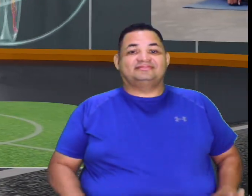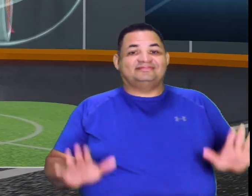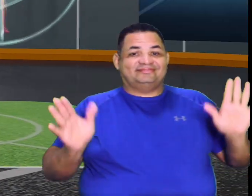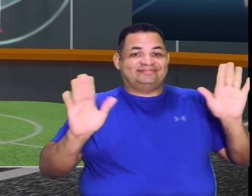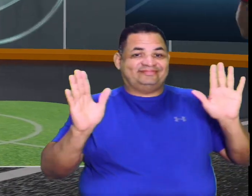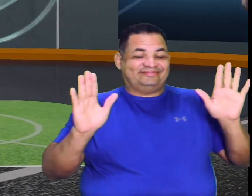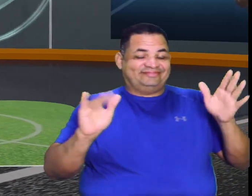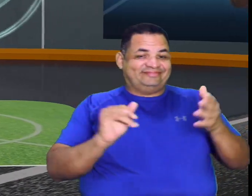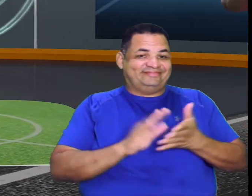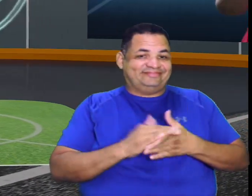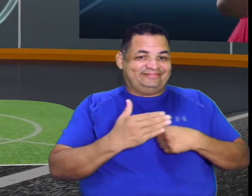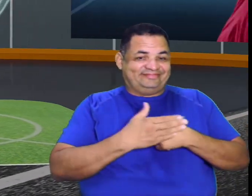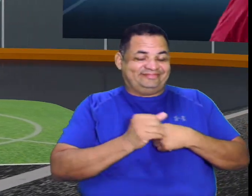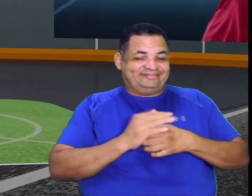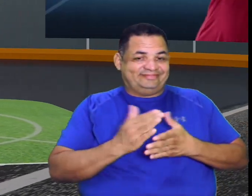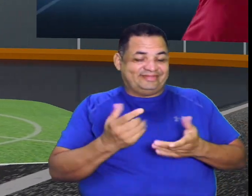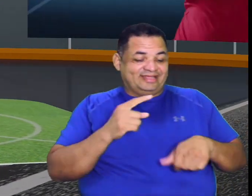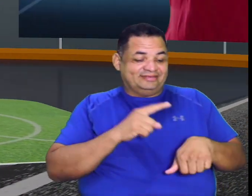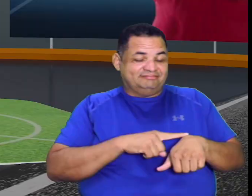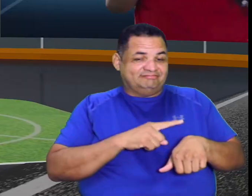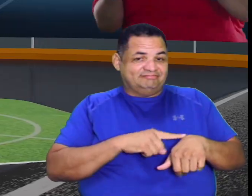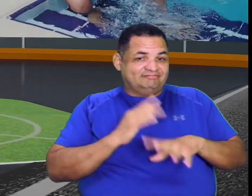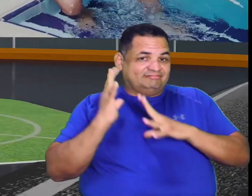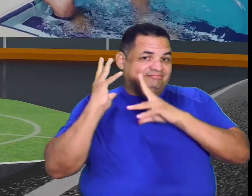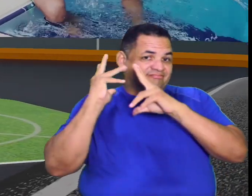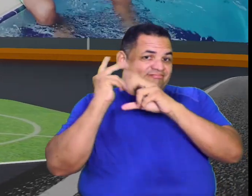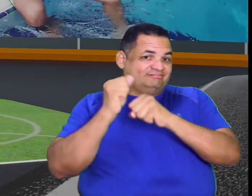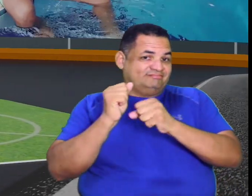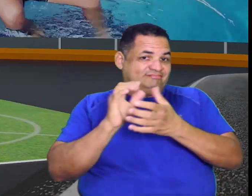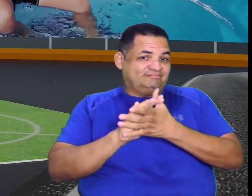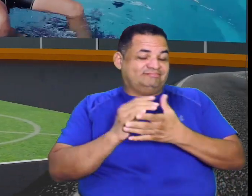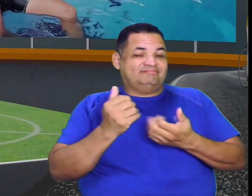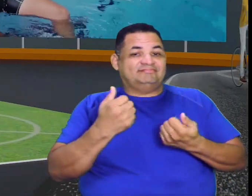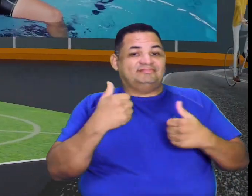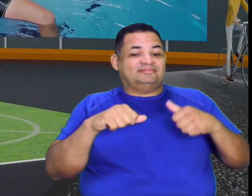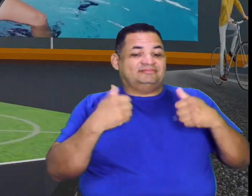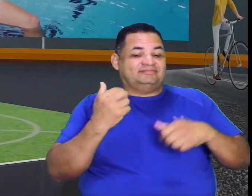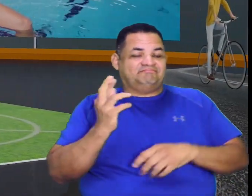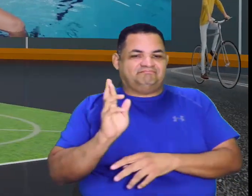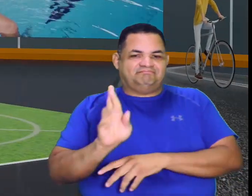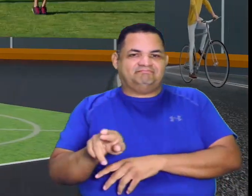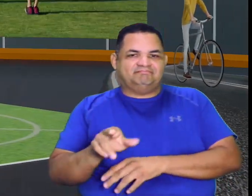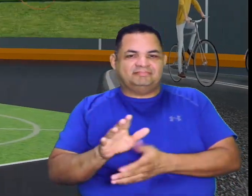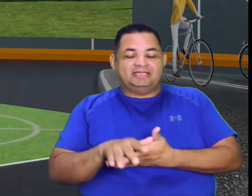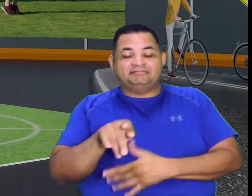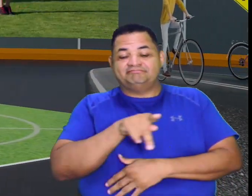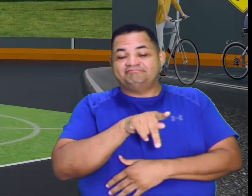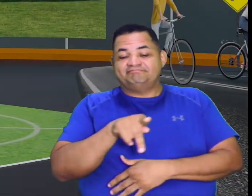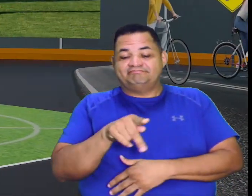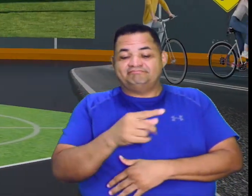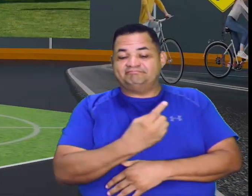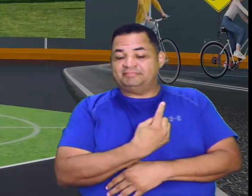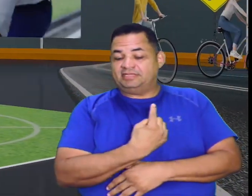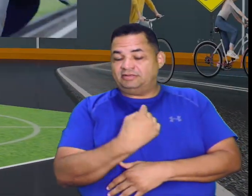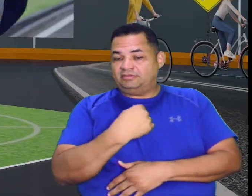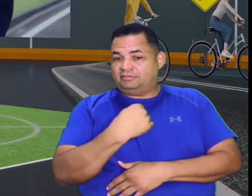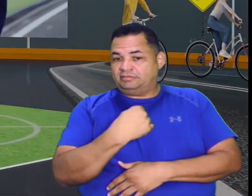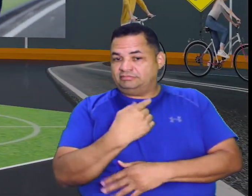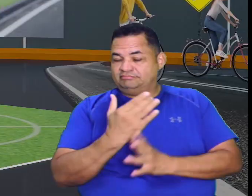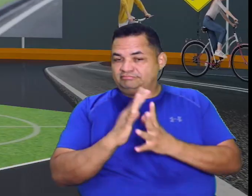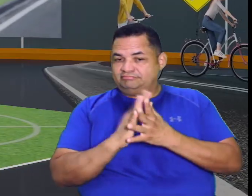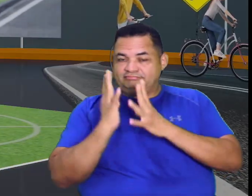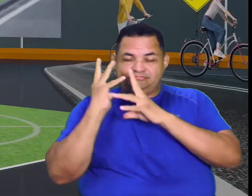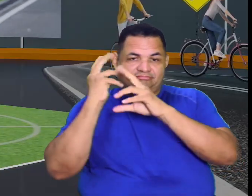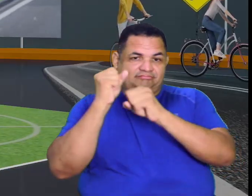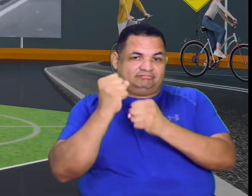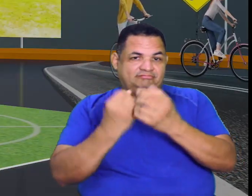Olá, caríssimos! Chegou a hora da gente revisar aí para nossa avaliação da recuperação. E a Prof. Iris está aqui hoje para a gente revisar